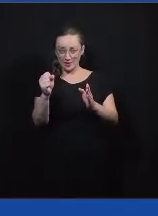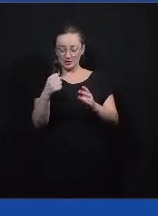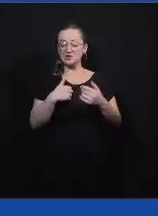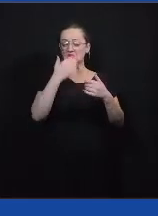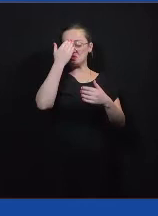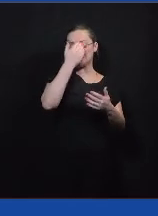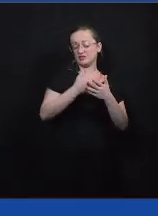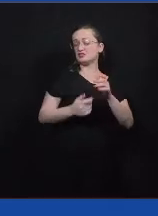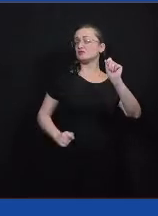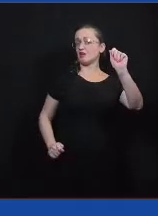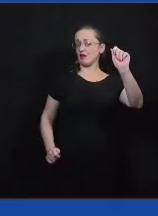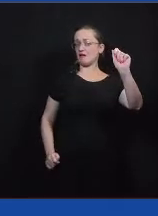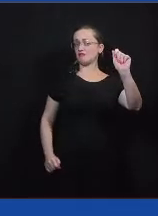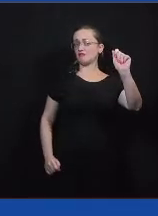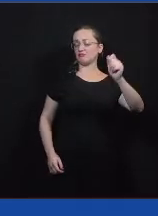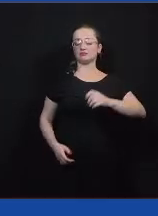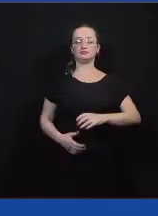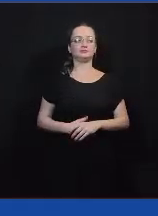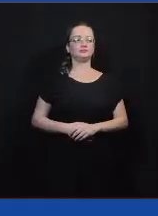hein